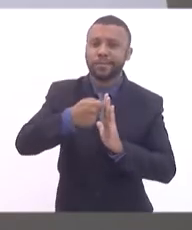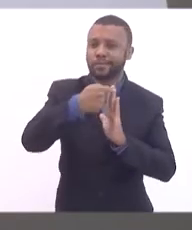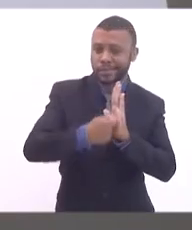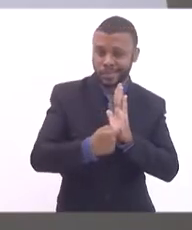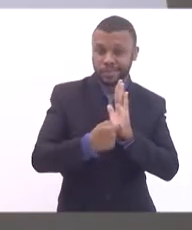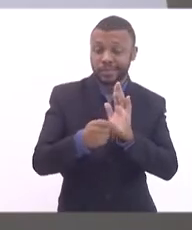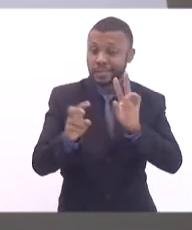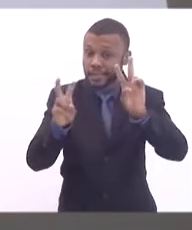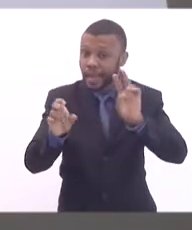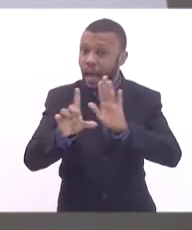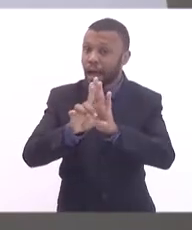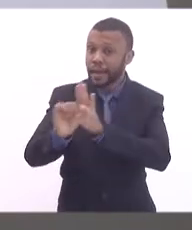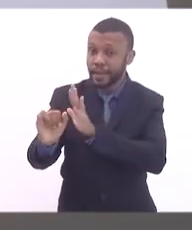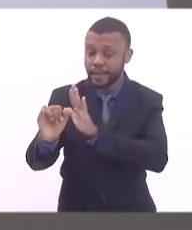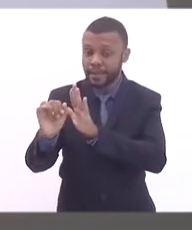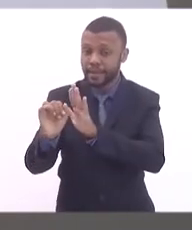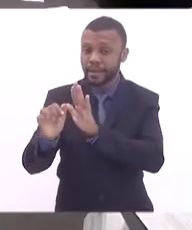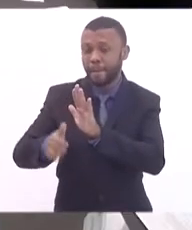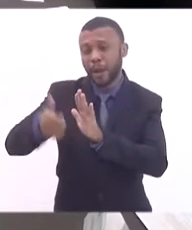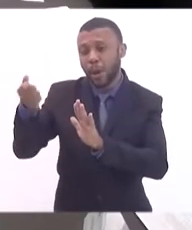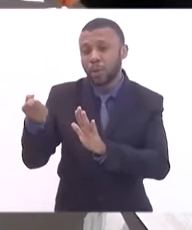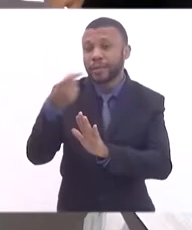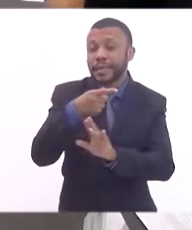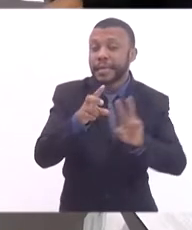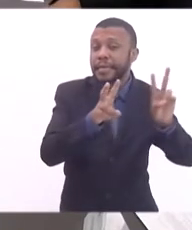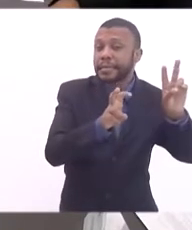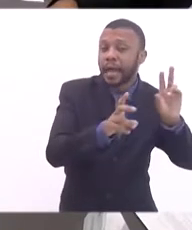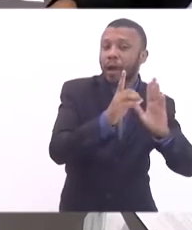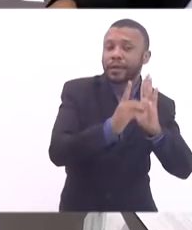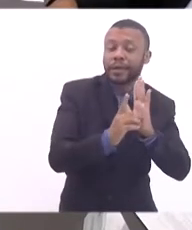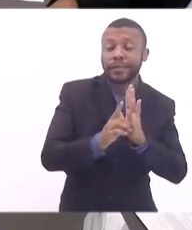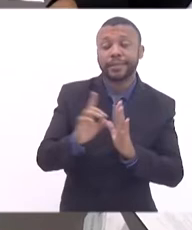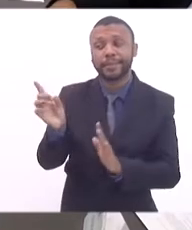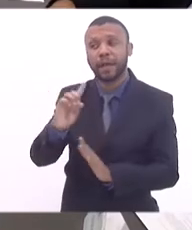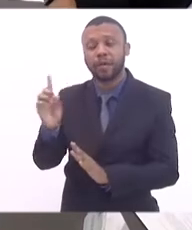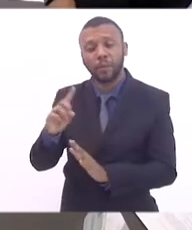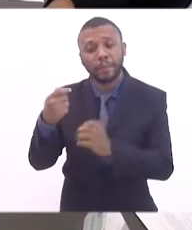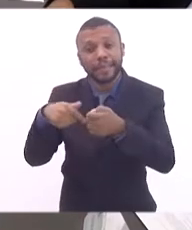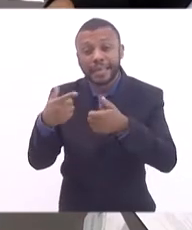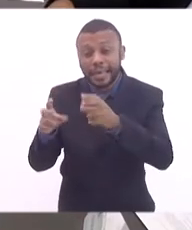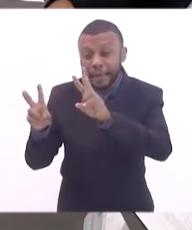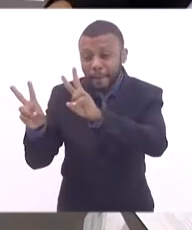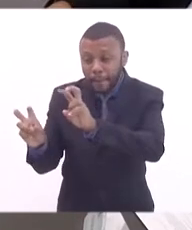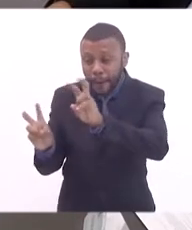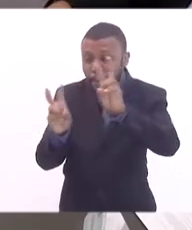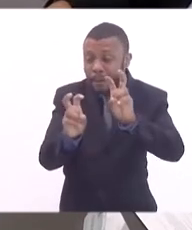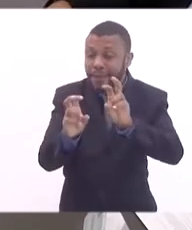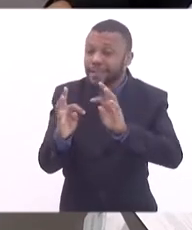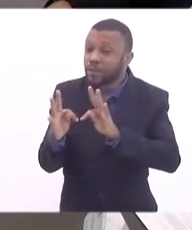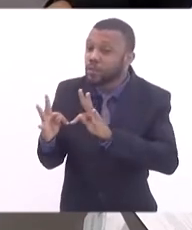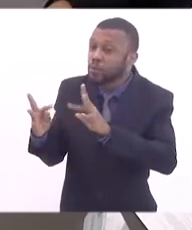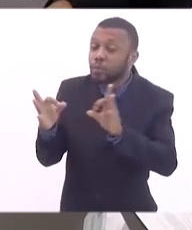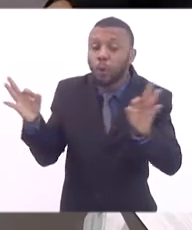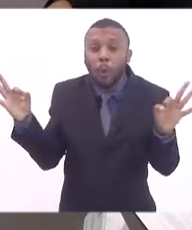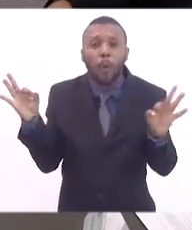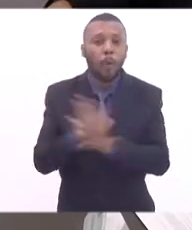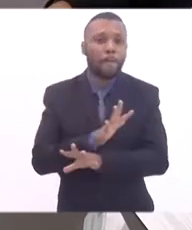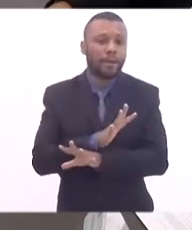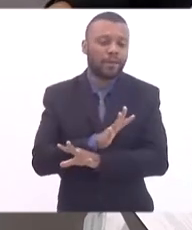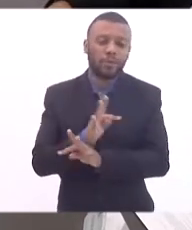decreto Olha só eu acho que ninguém tá tudo se vai ser tá alguma coisa se tá tudo